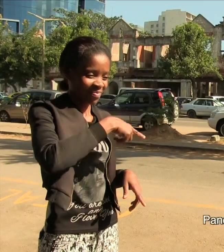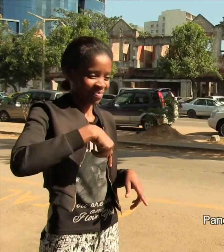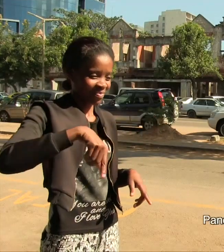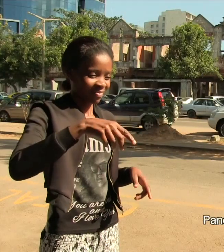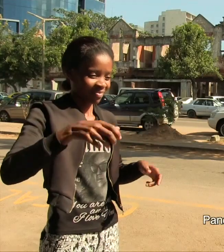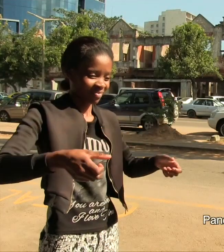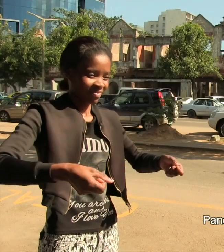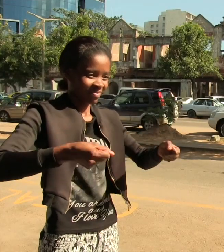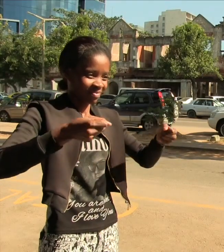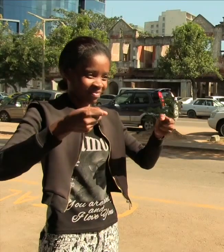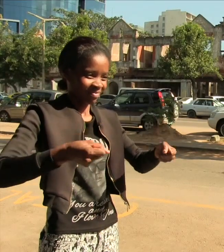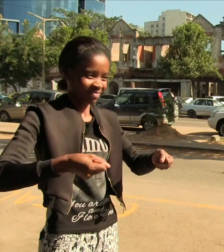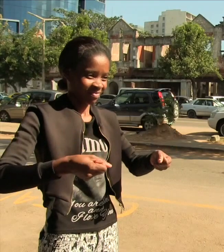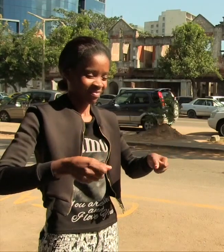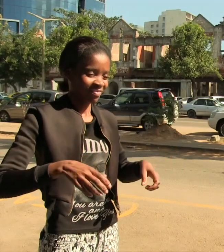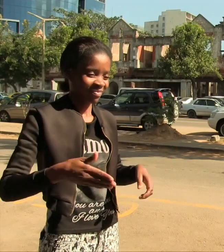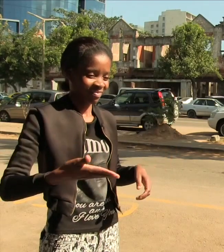Panela.